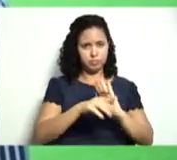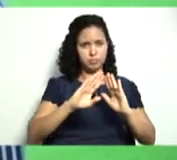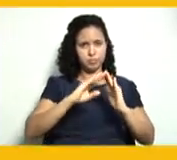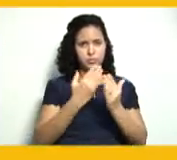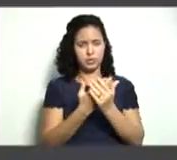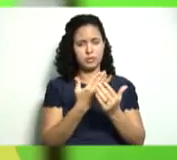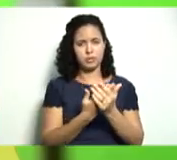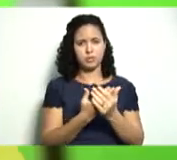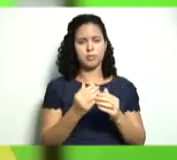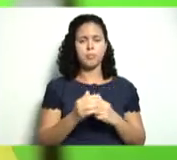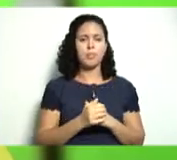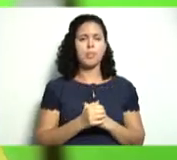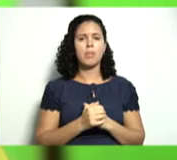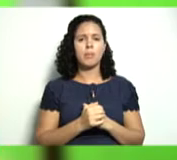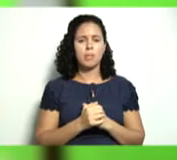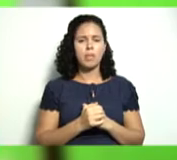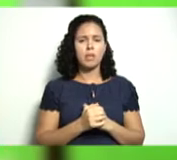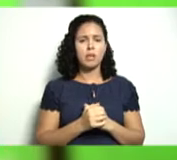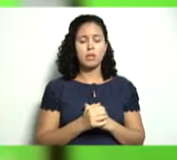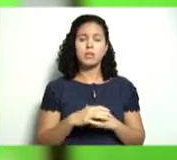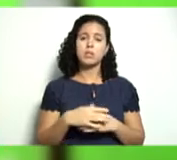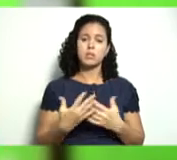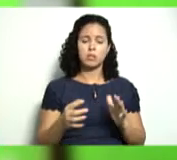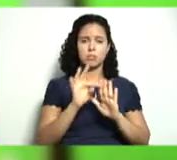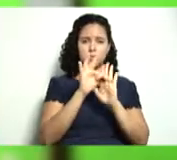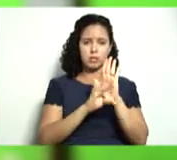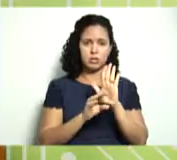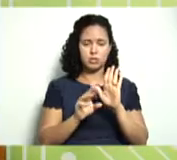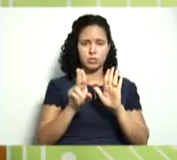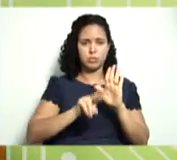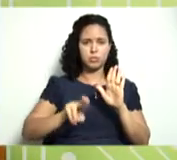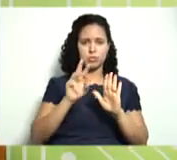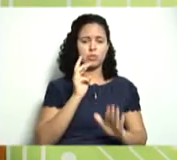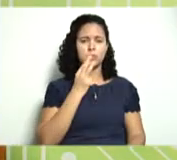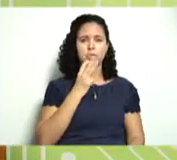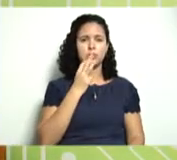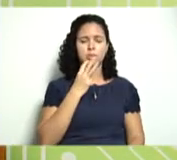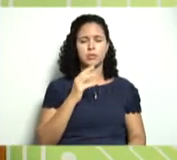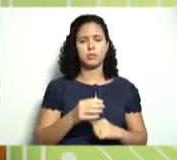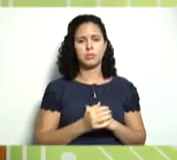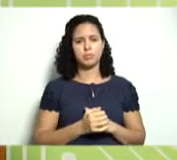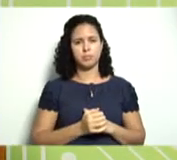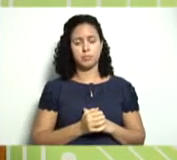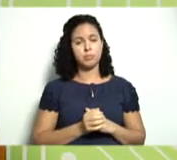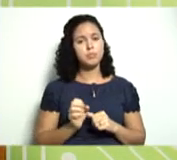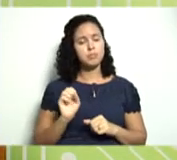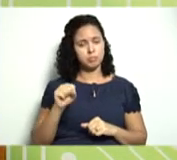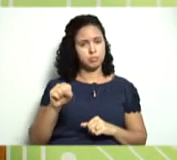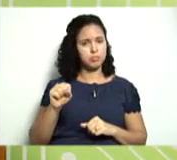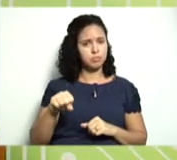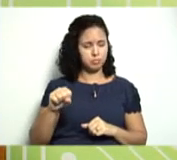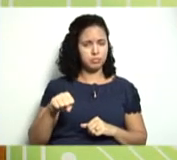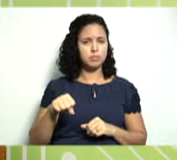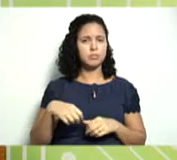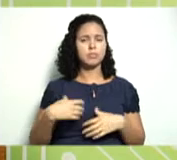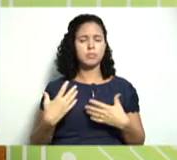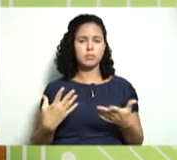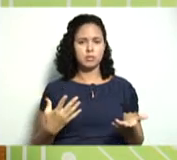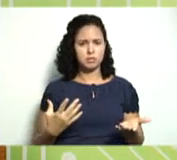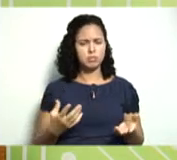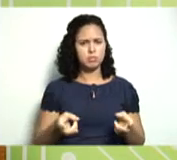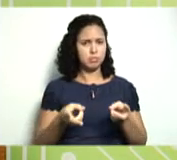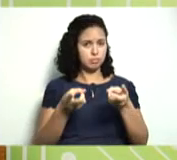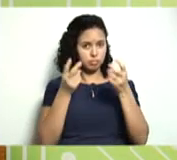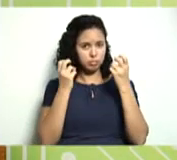trabalho de todos os itens que mais utiliza um onze muito bem então assim é é bom vocês